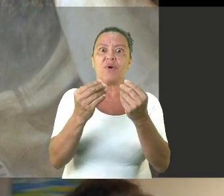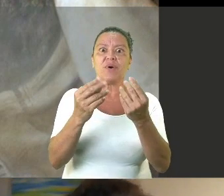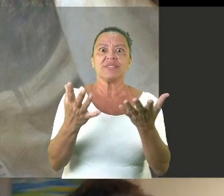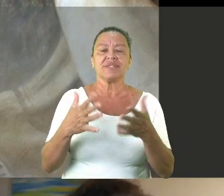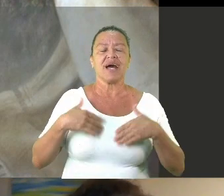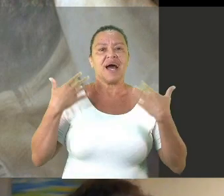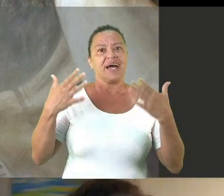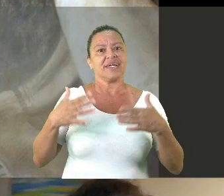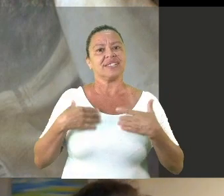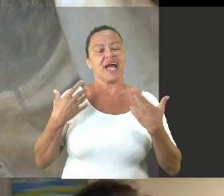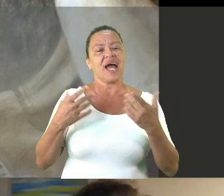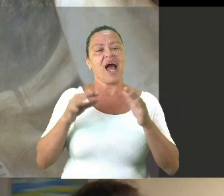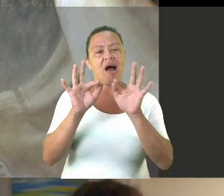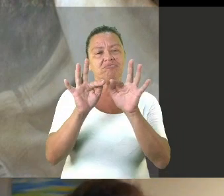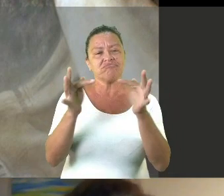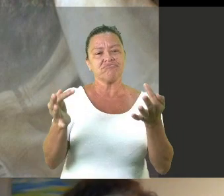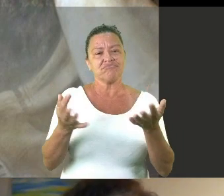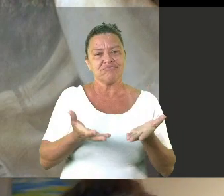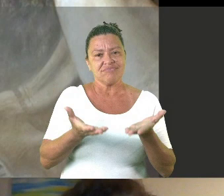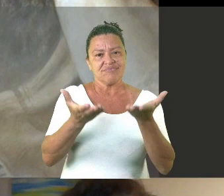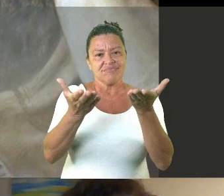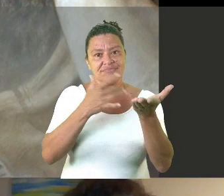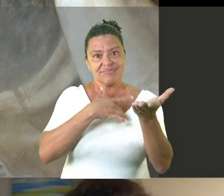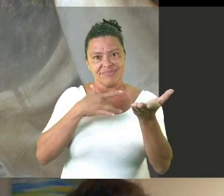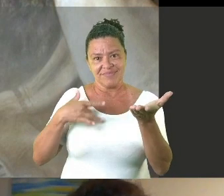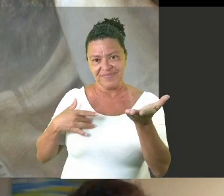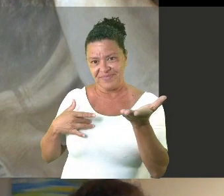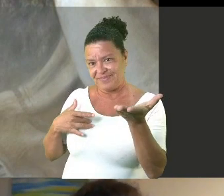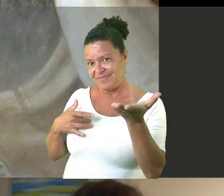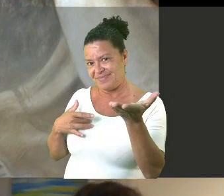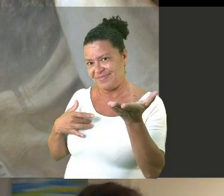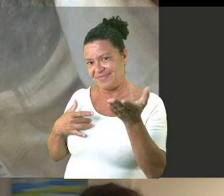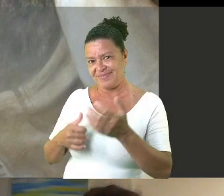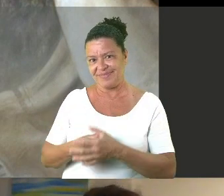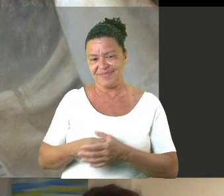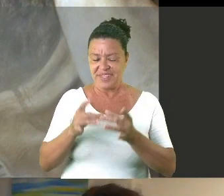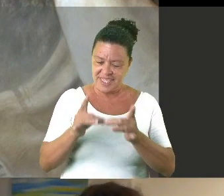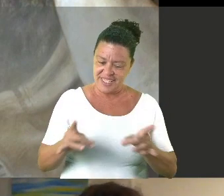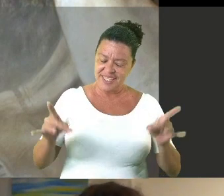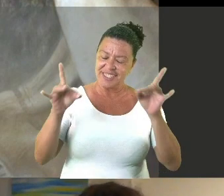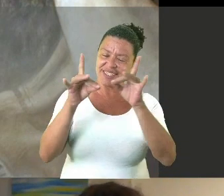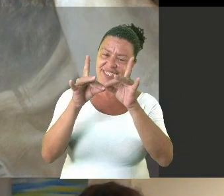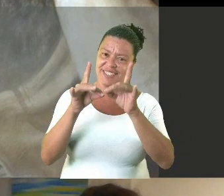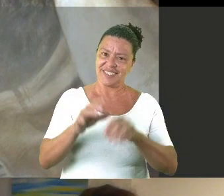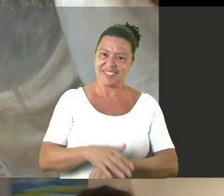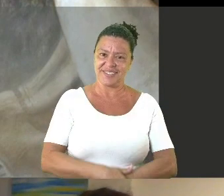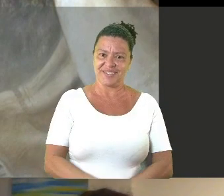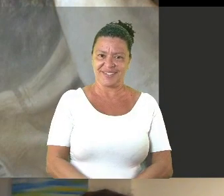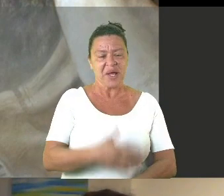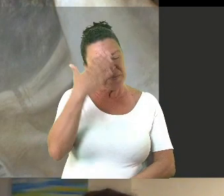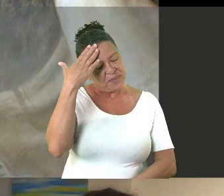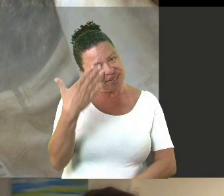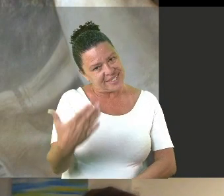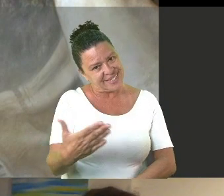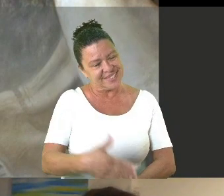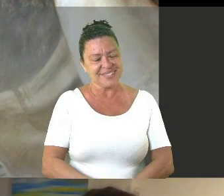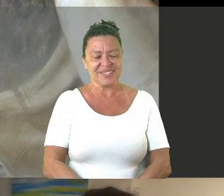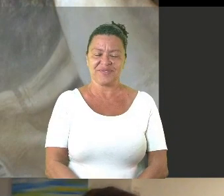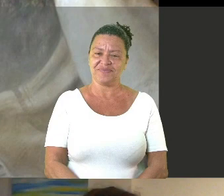alegria, muita serenidade e muita saúde. Que assim seja. Obrigada.